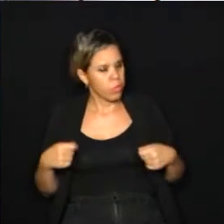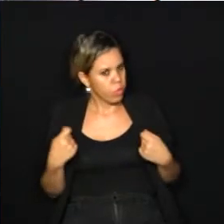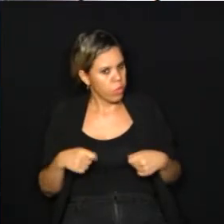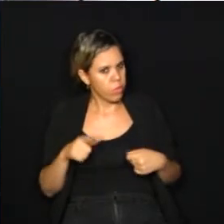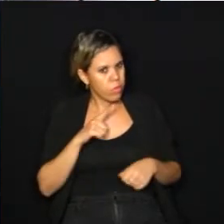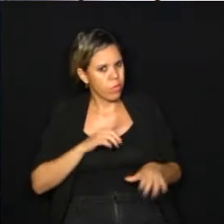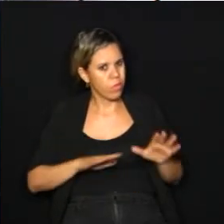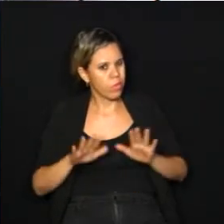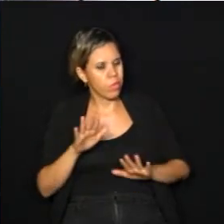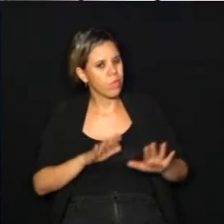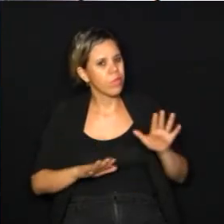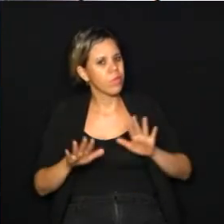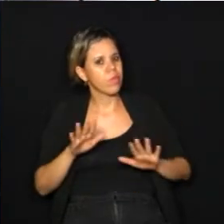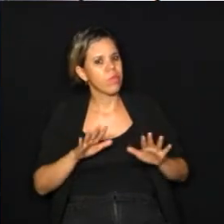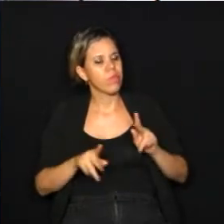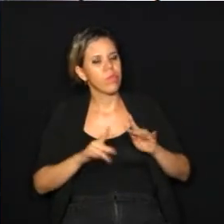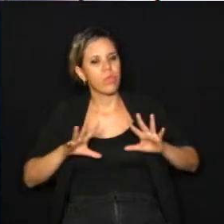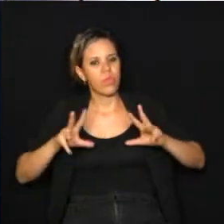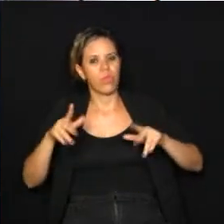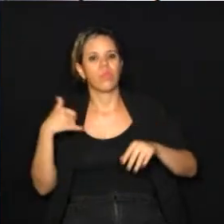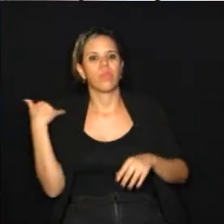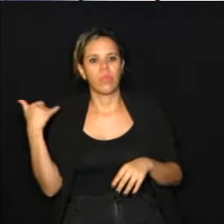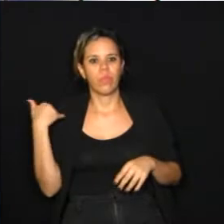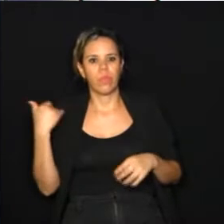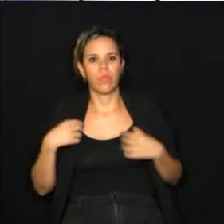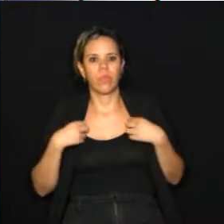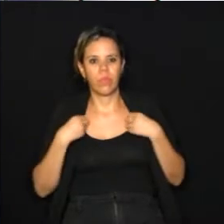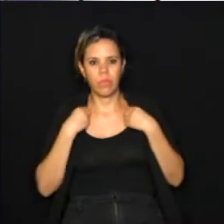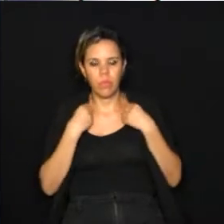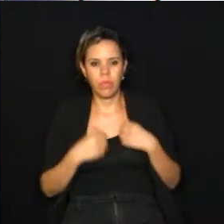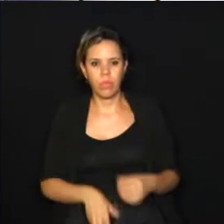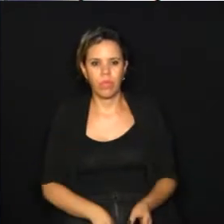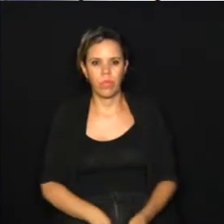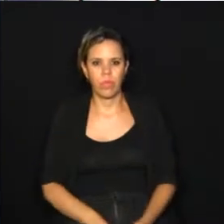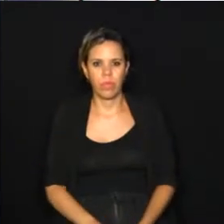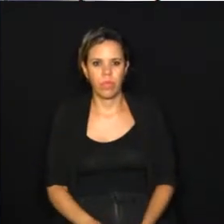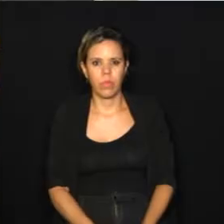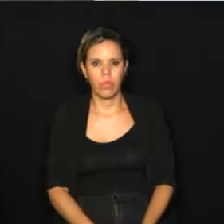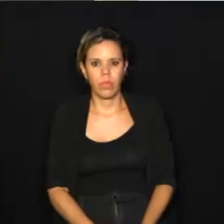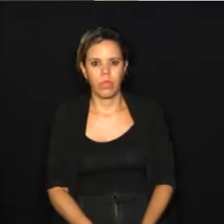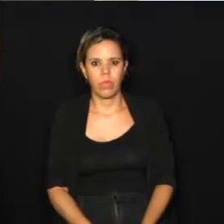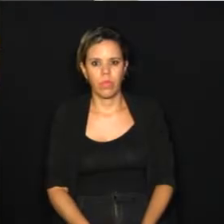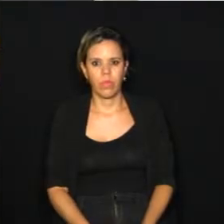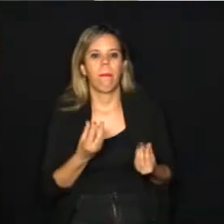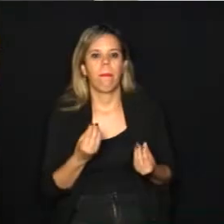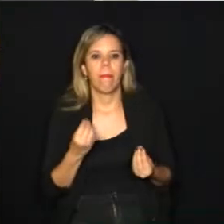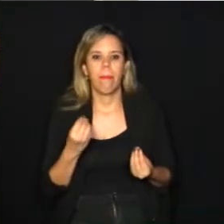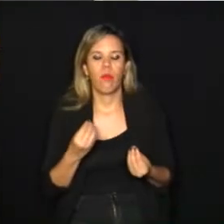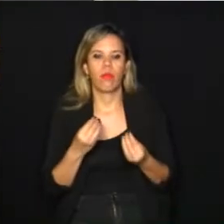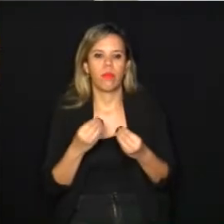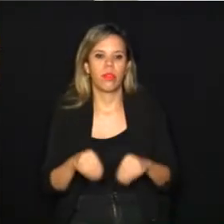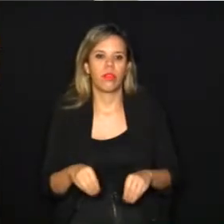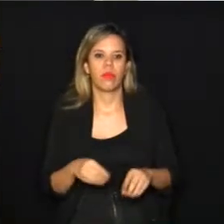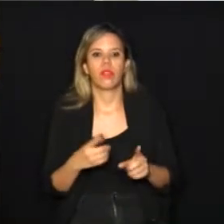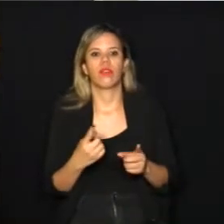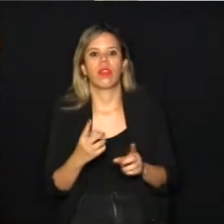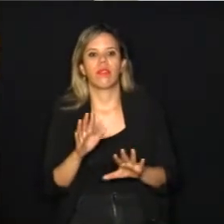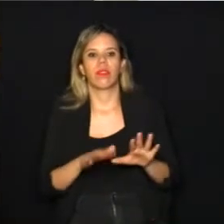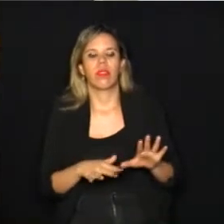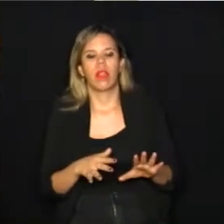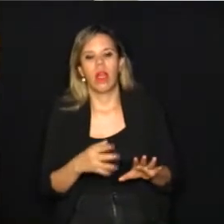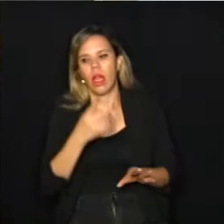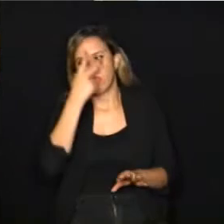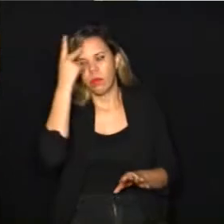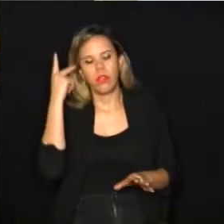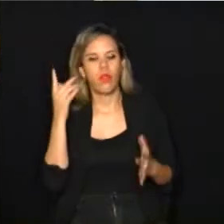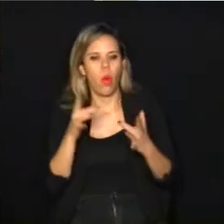tenha muito cuidado em todas as faixas etárias. O que tem muito impacto é o distanciamento social.